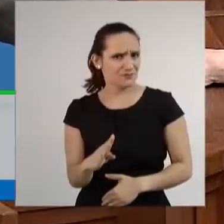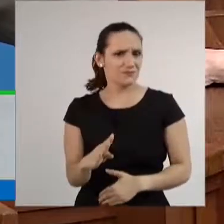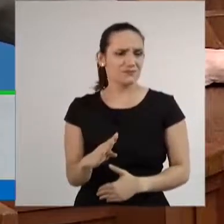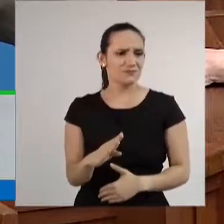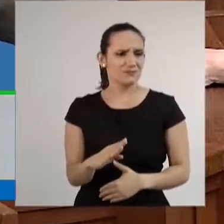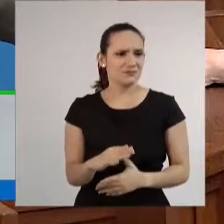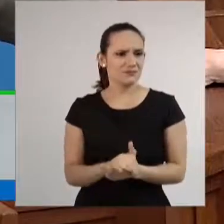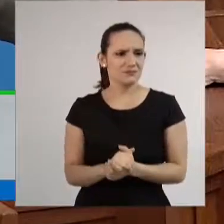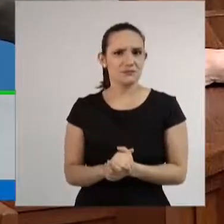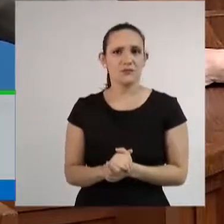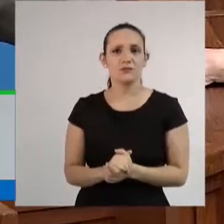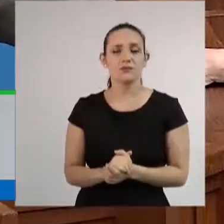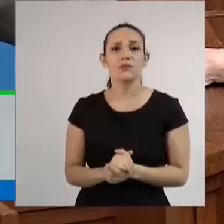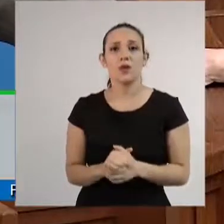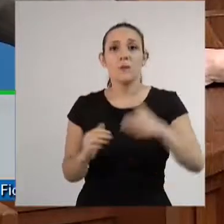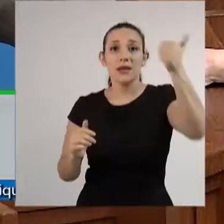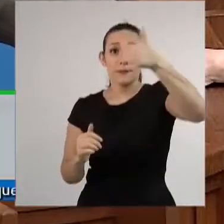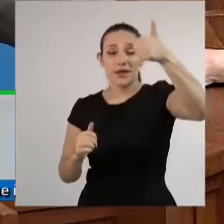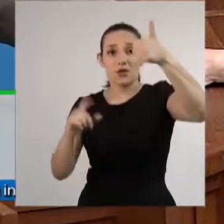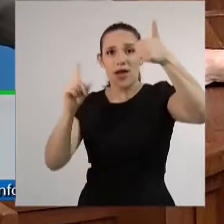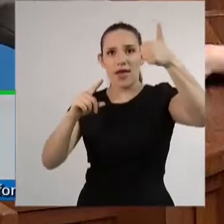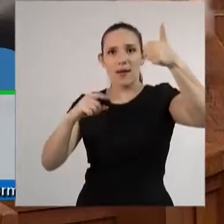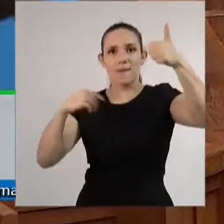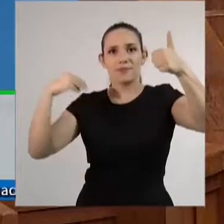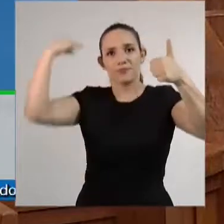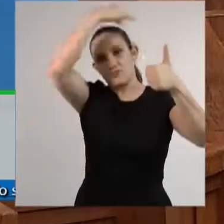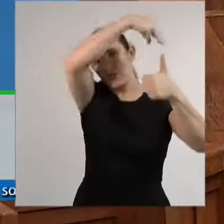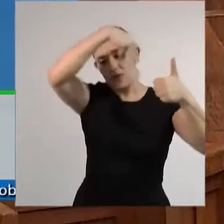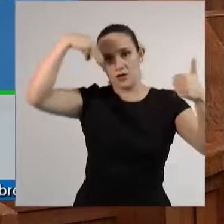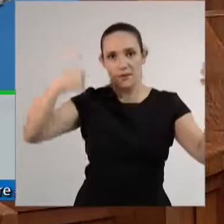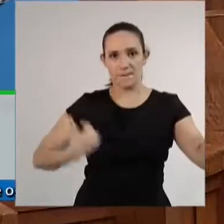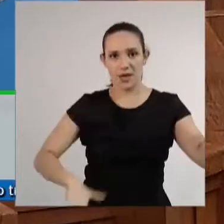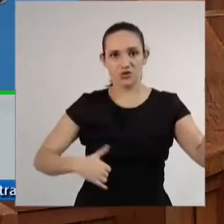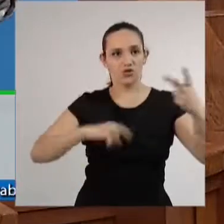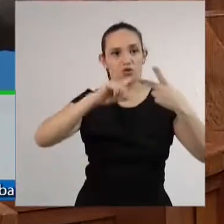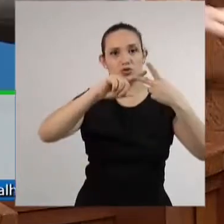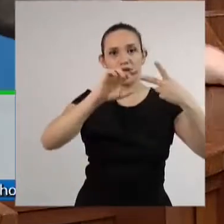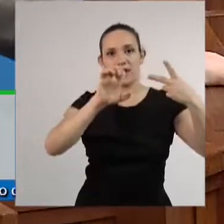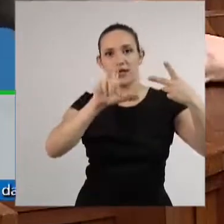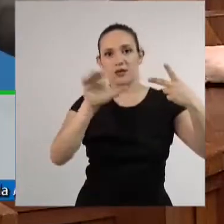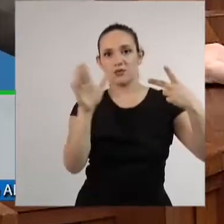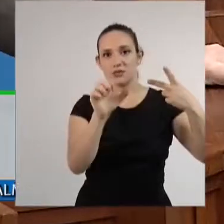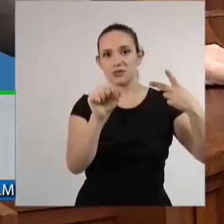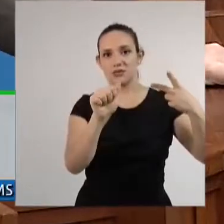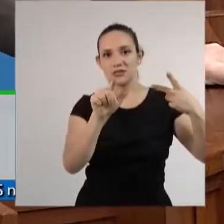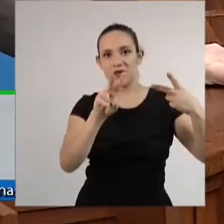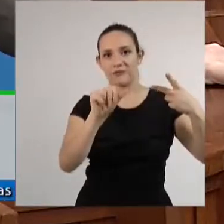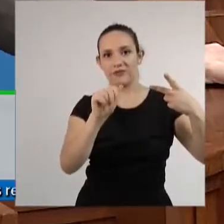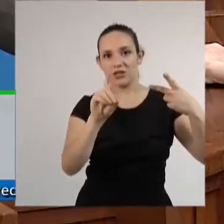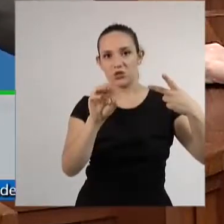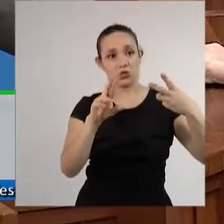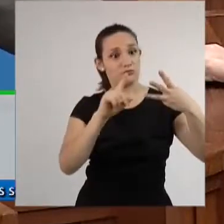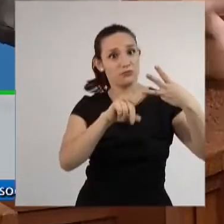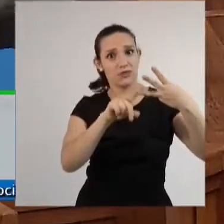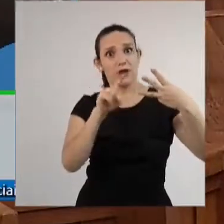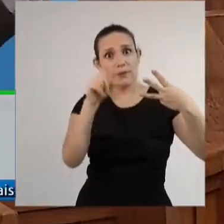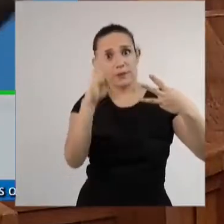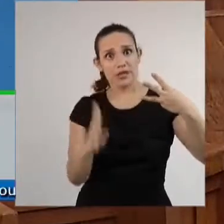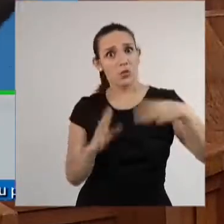de México e El Salvador. A taxa brasileira de assassinato de jovens